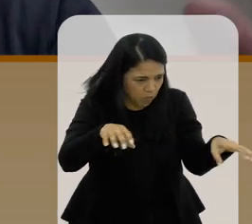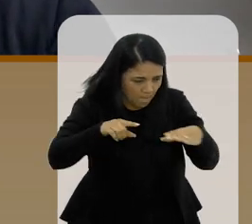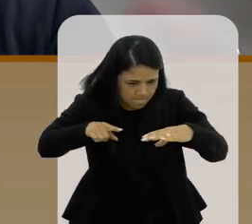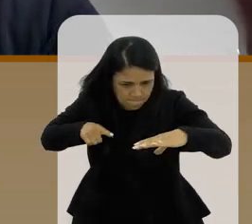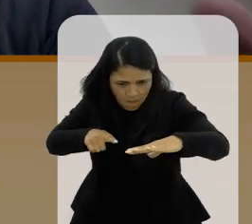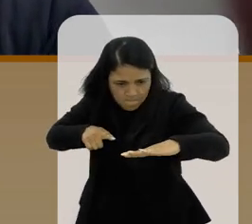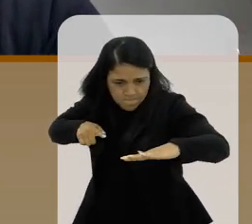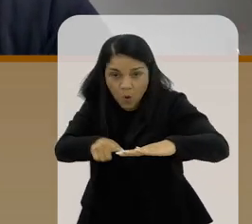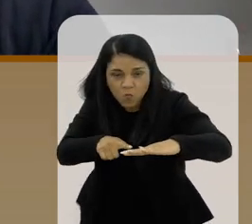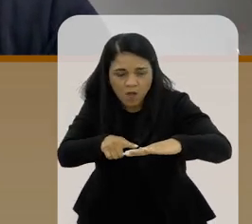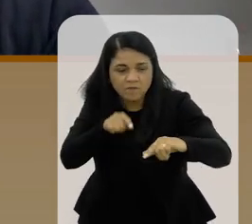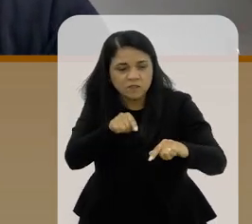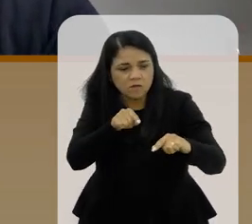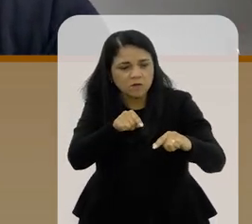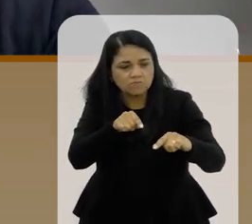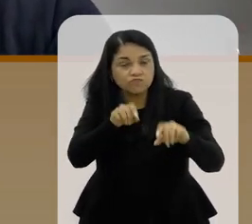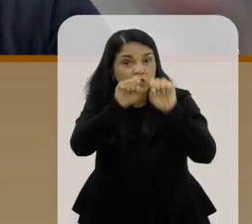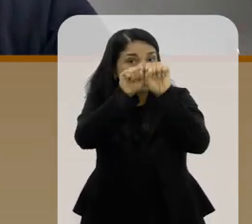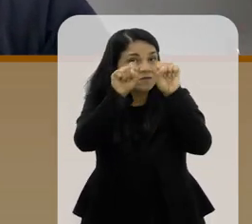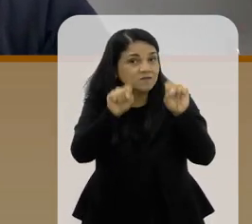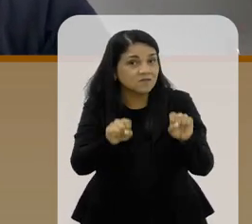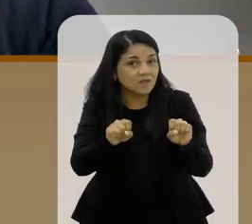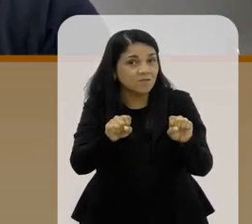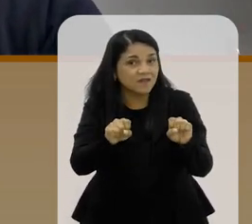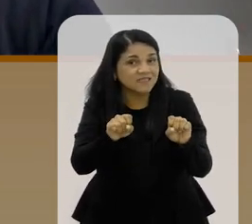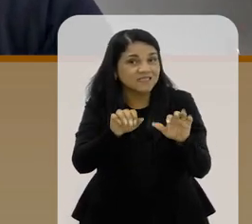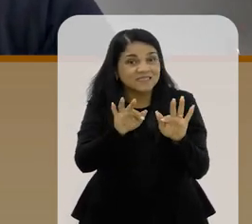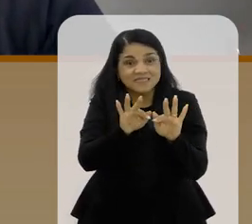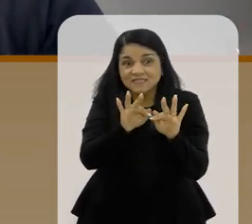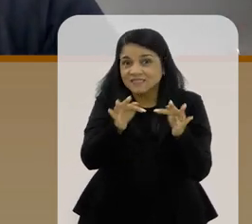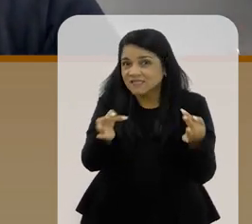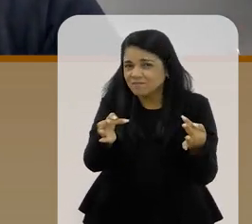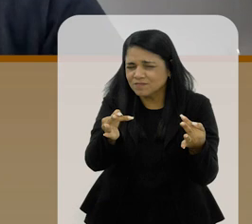esquece fricção e tudo, e você olha só para esse comportamento. Isso é um sistema